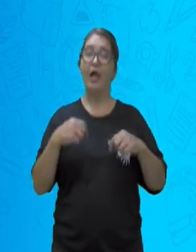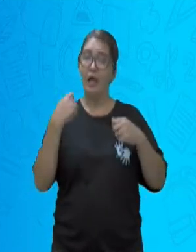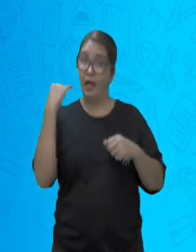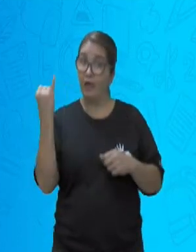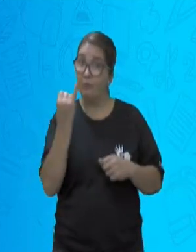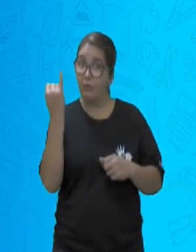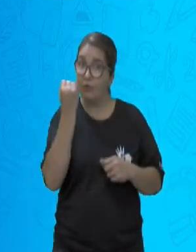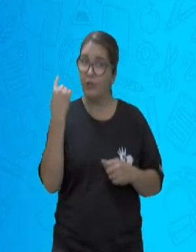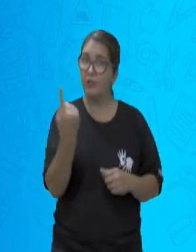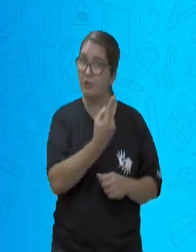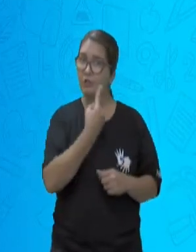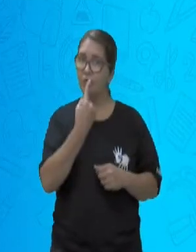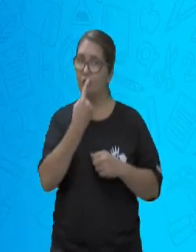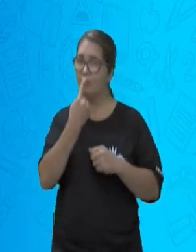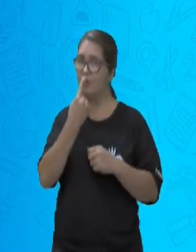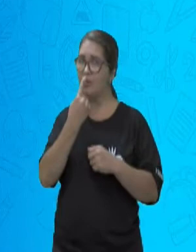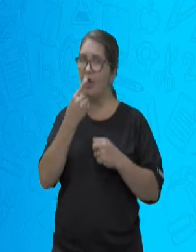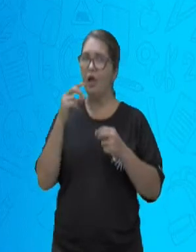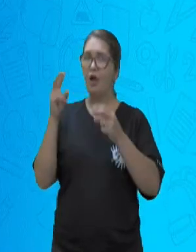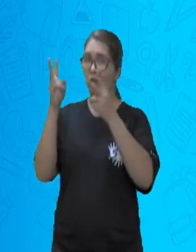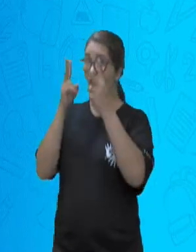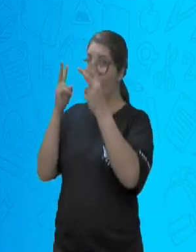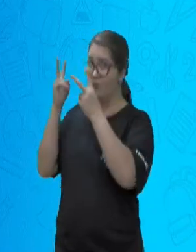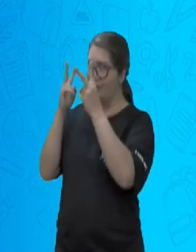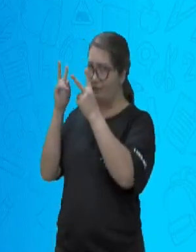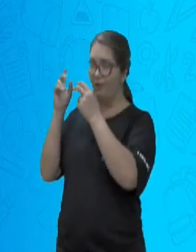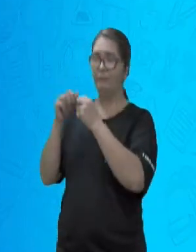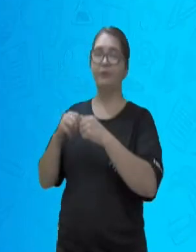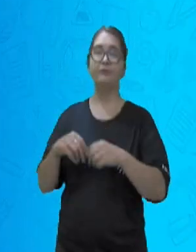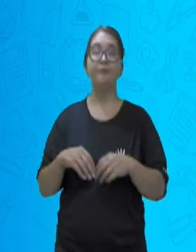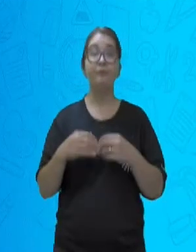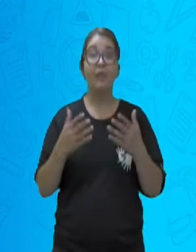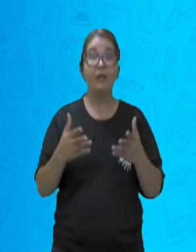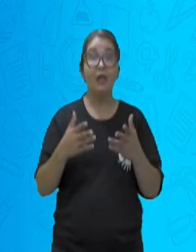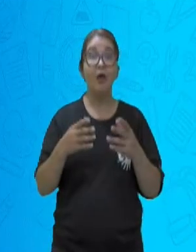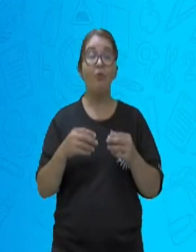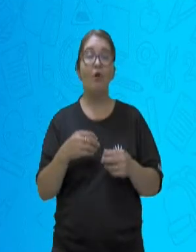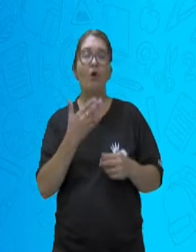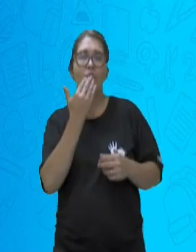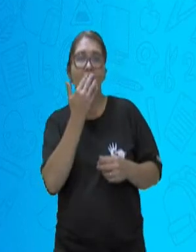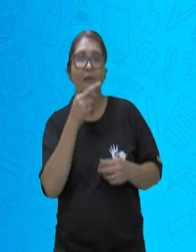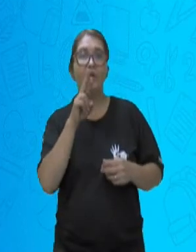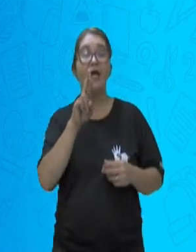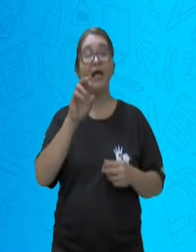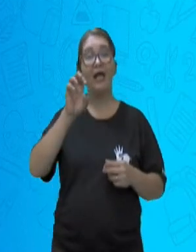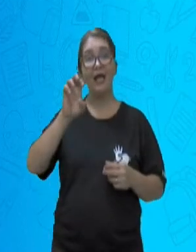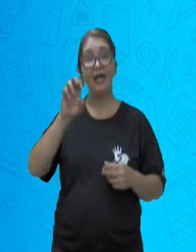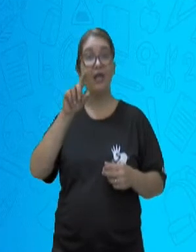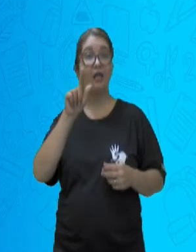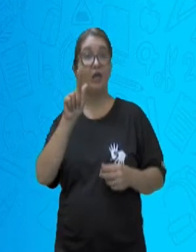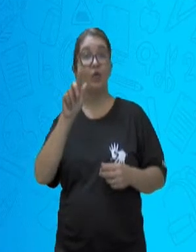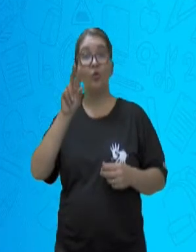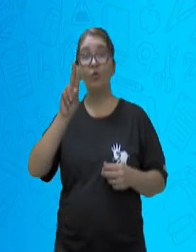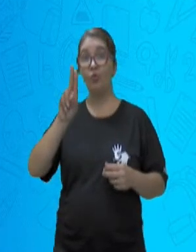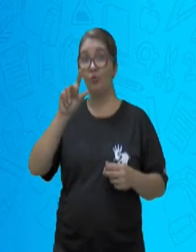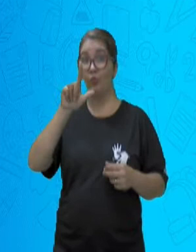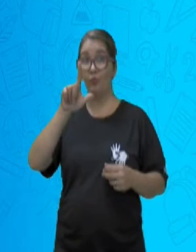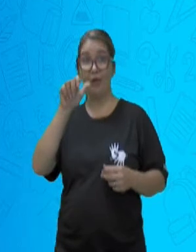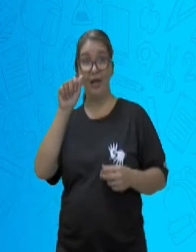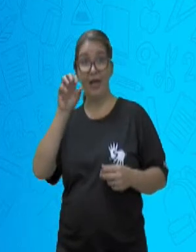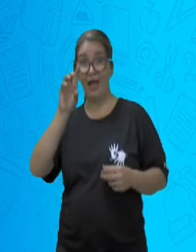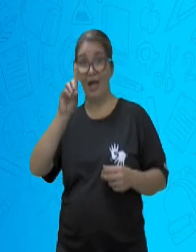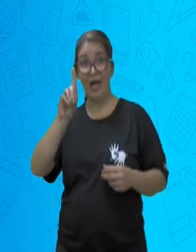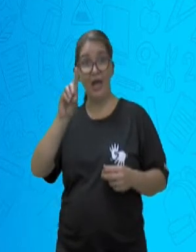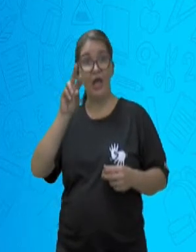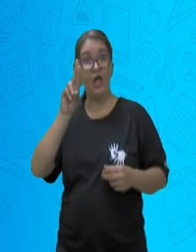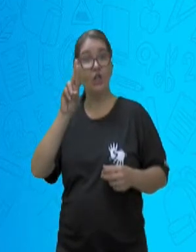naquele dia. Os alimentos reguladores, o que é regular? O que precisa? Meu organismo